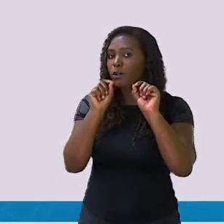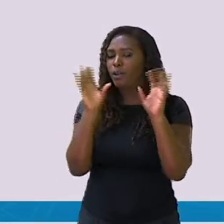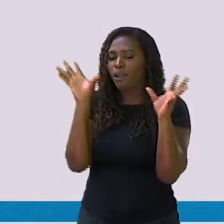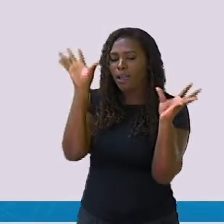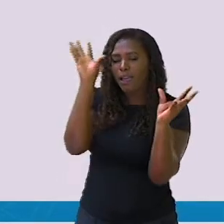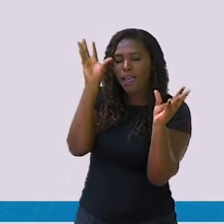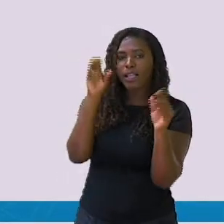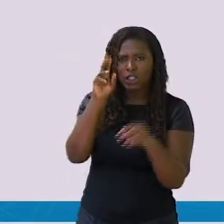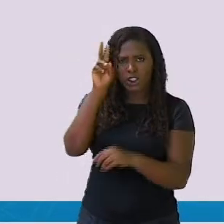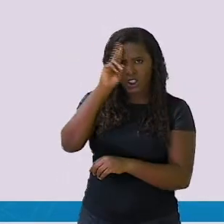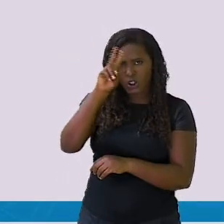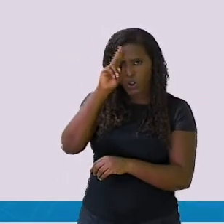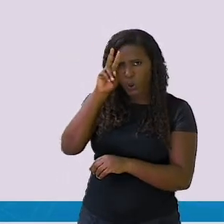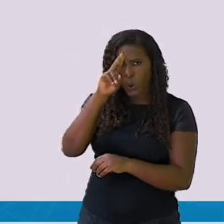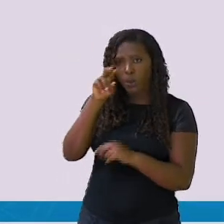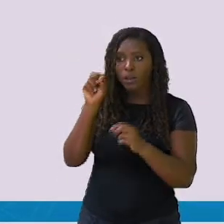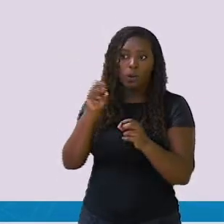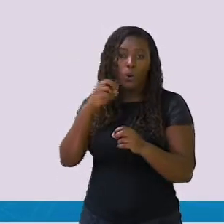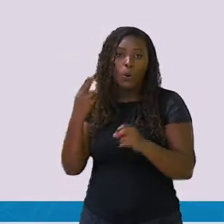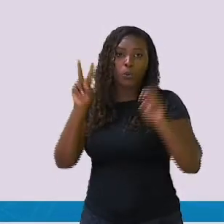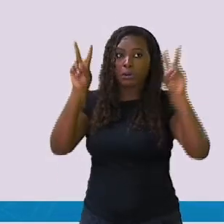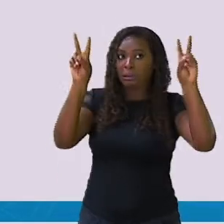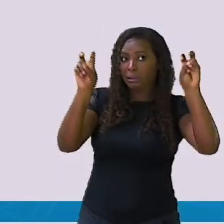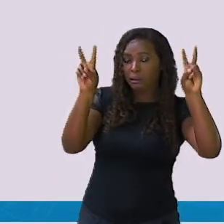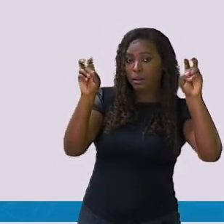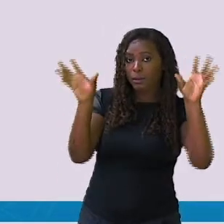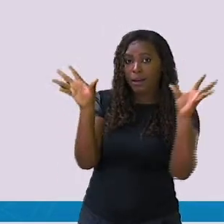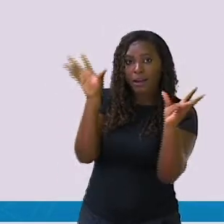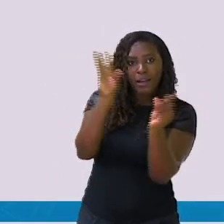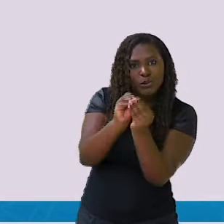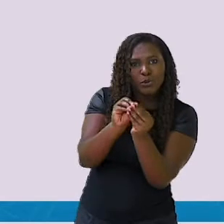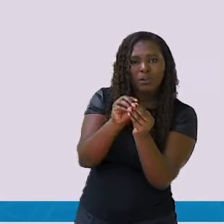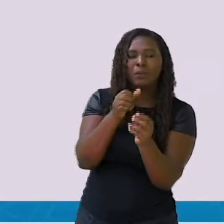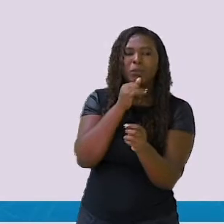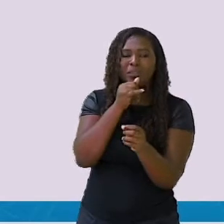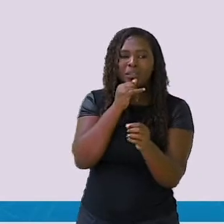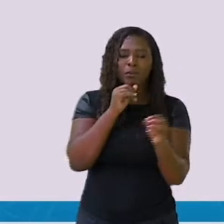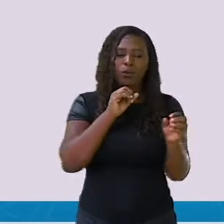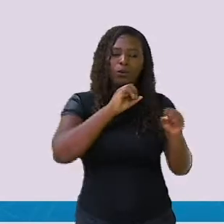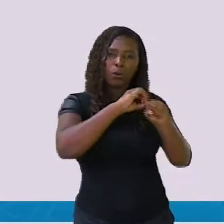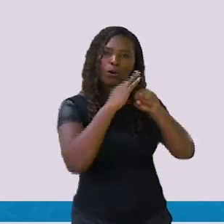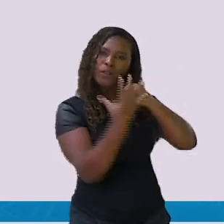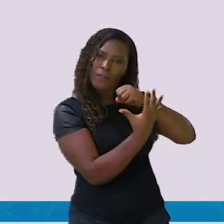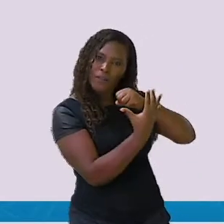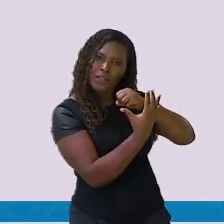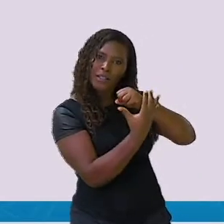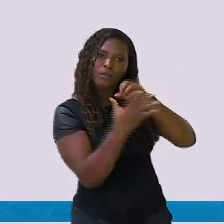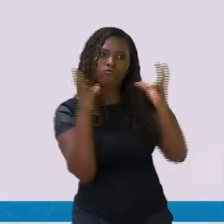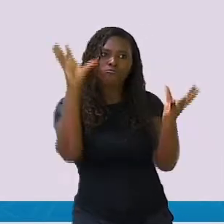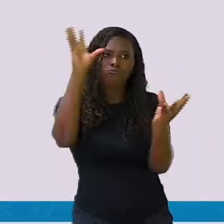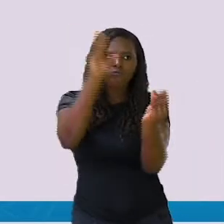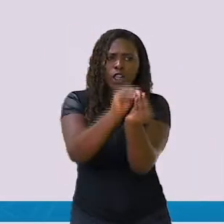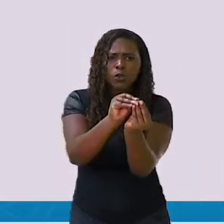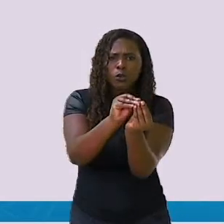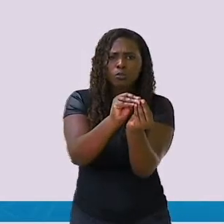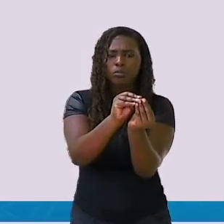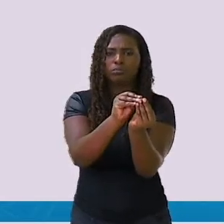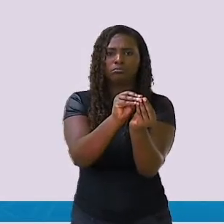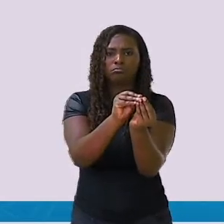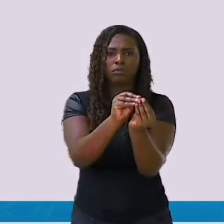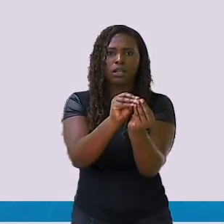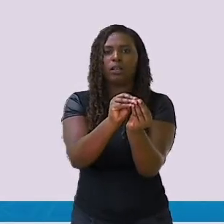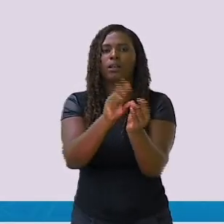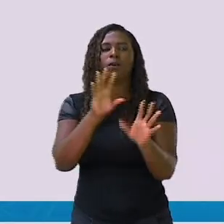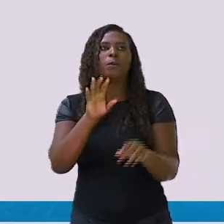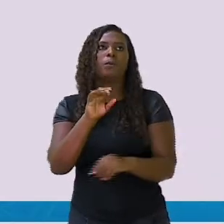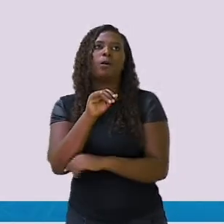situações que falam do tema Covid. Viu que eu sintetizei? Eu diminuí, eu quero falar